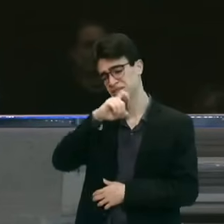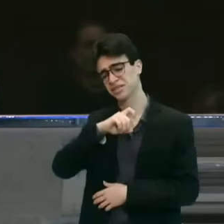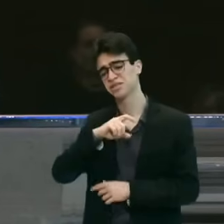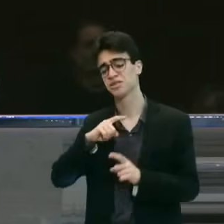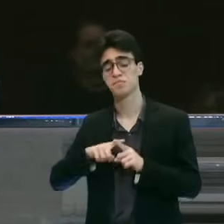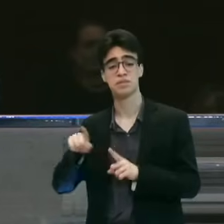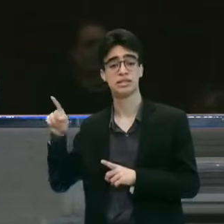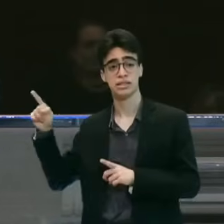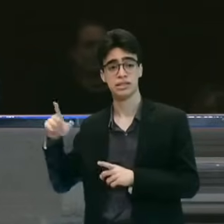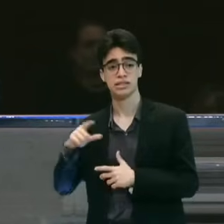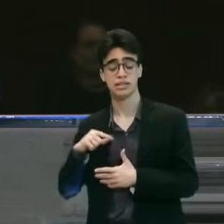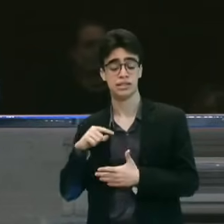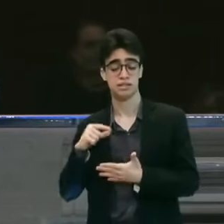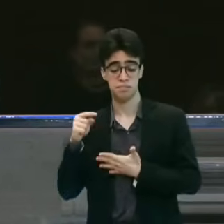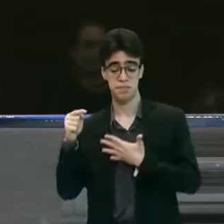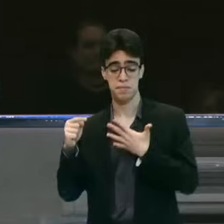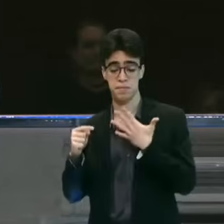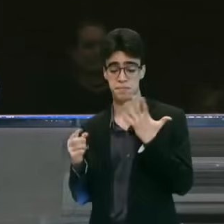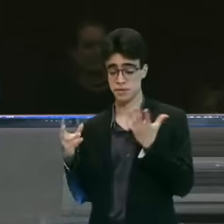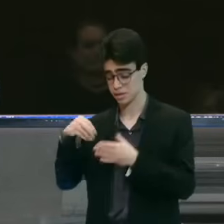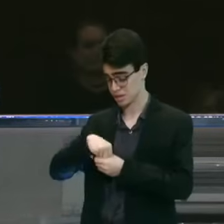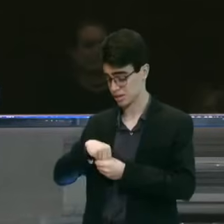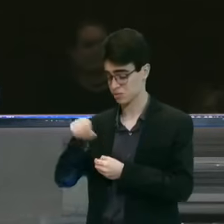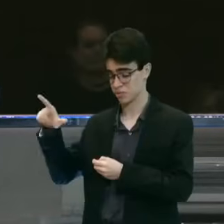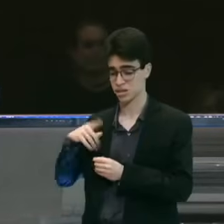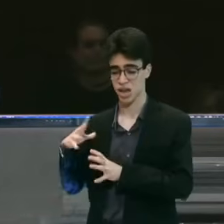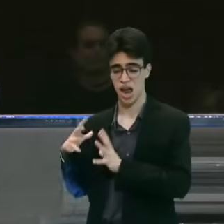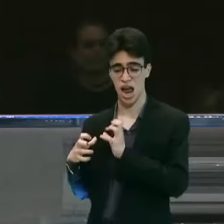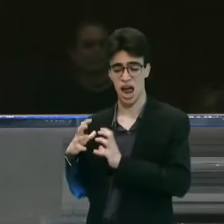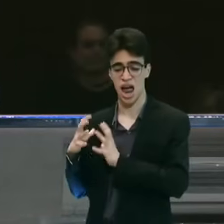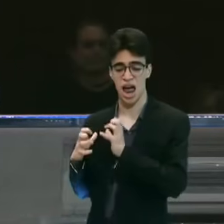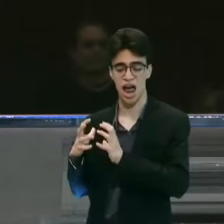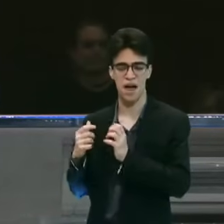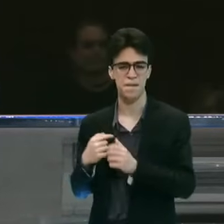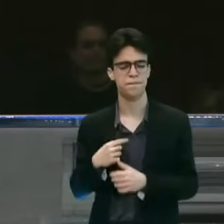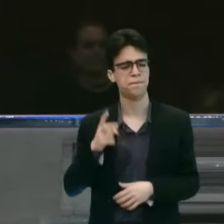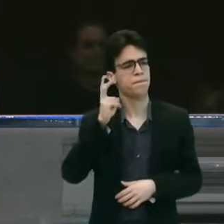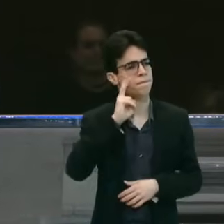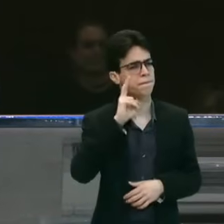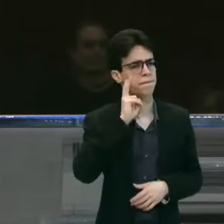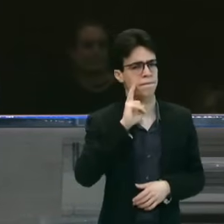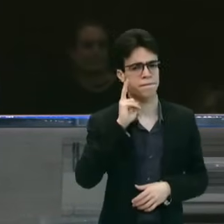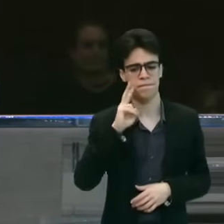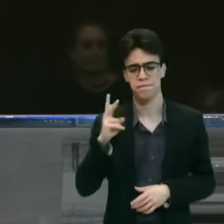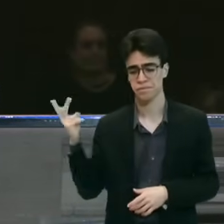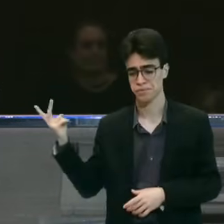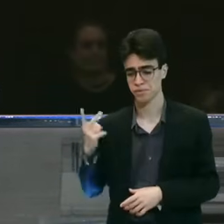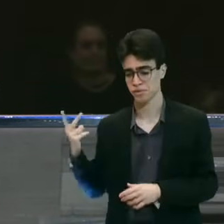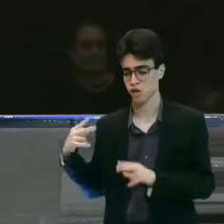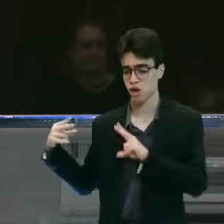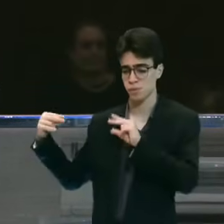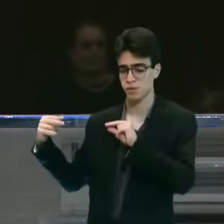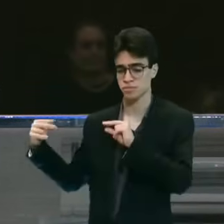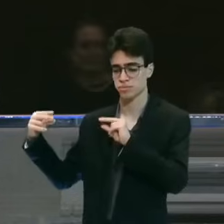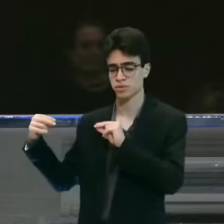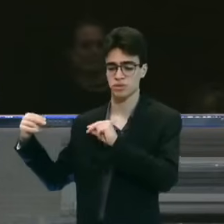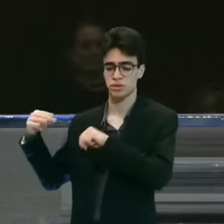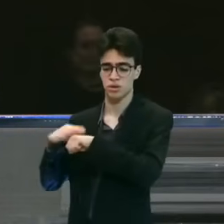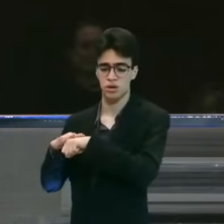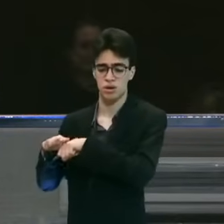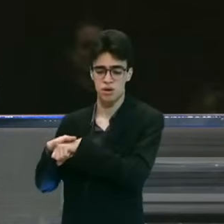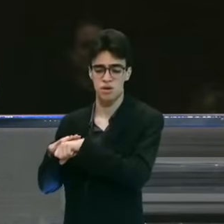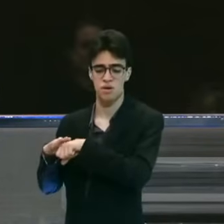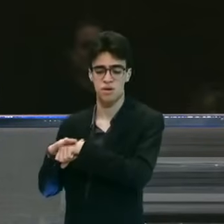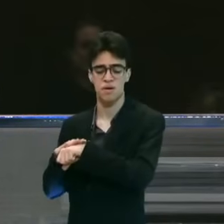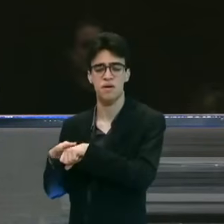e ele tinha uma série de conflitos interiores dentro da alma. Eu me lembro de uma conversa que eu tive com ele, e